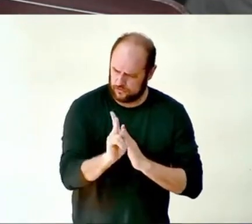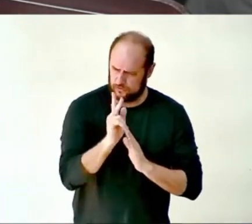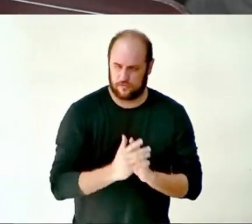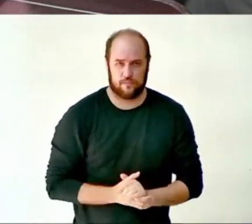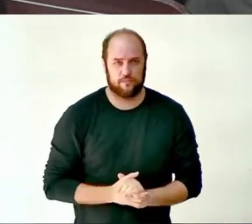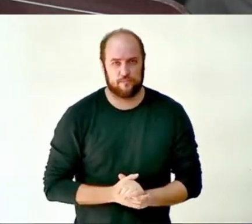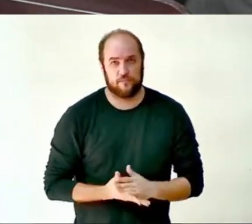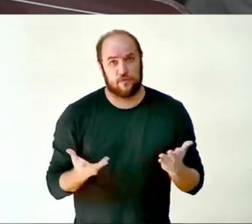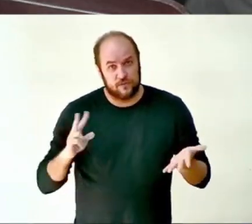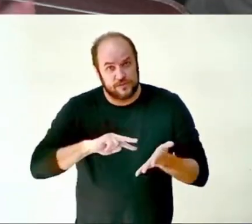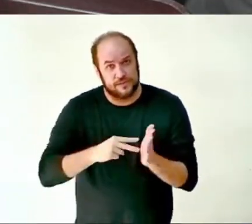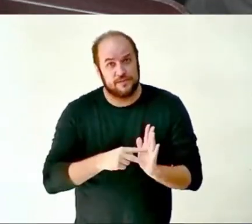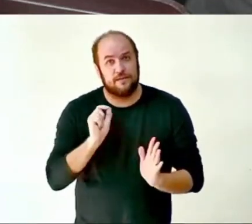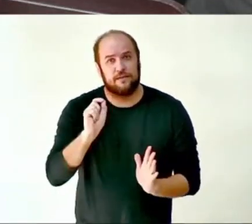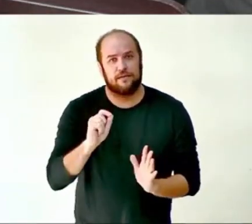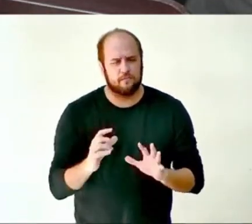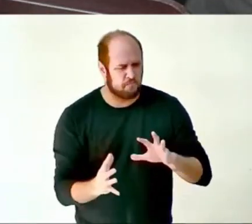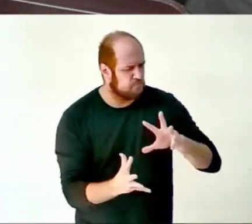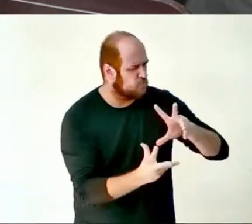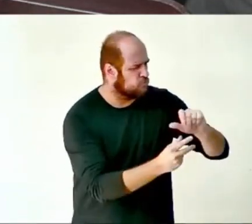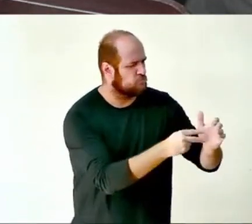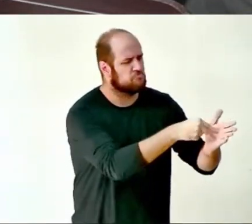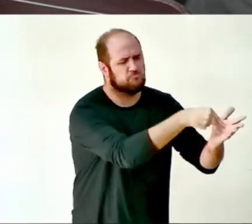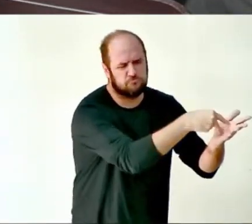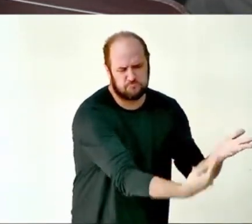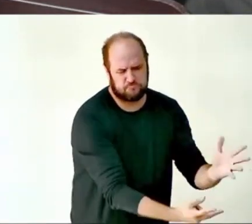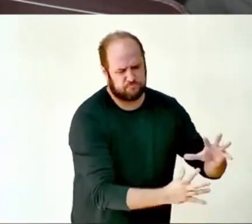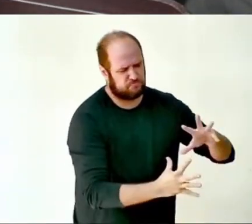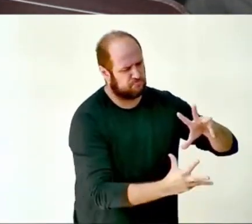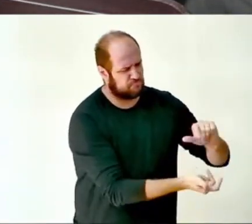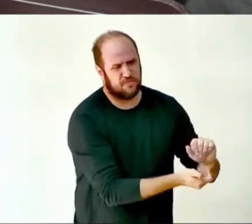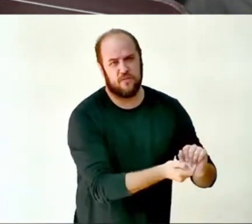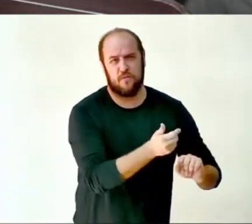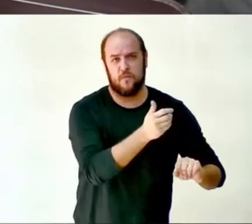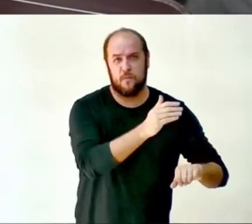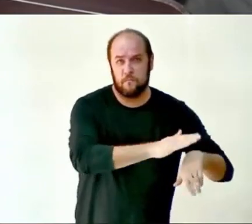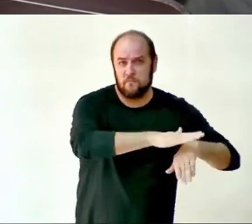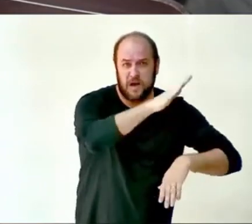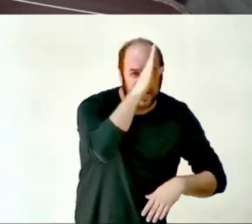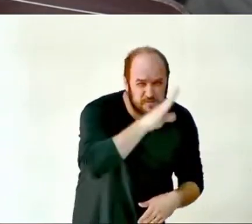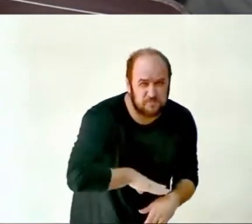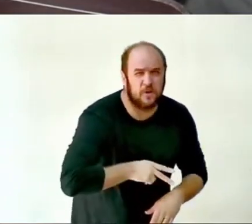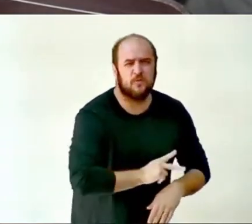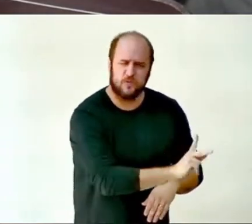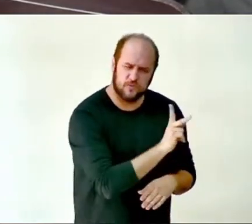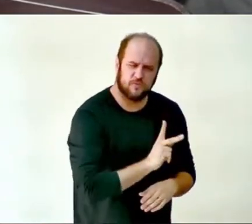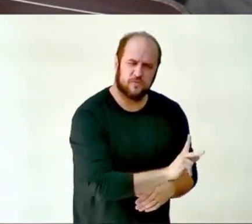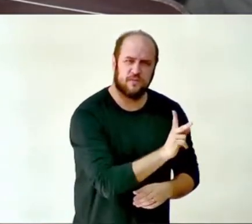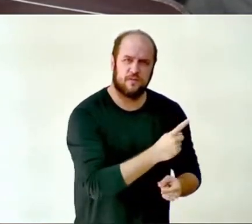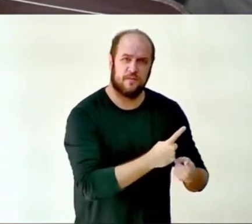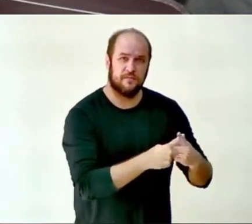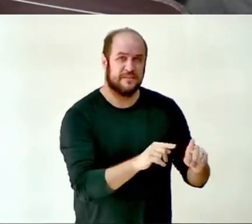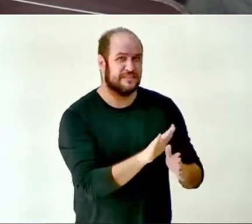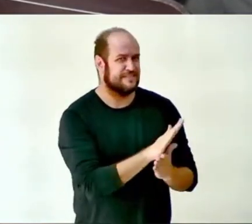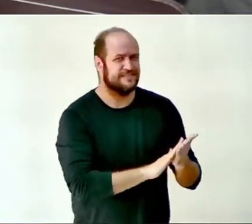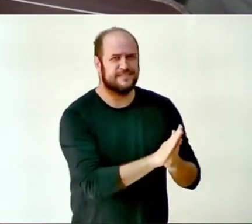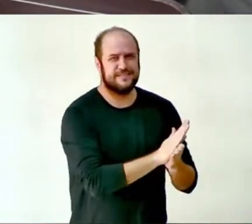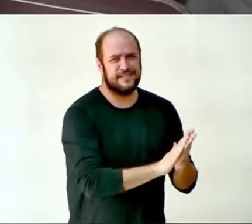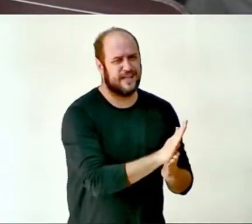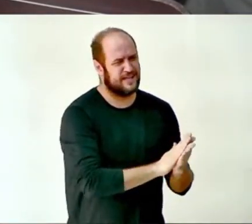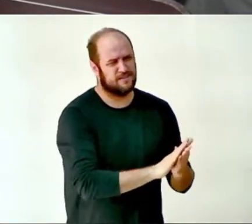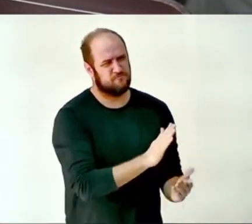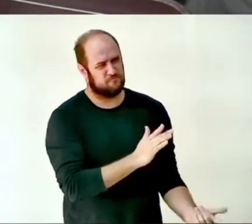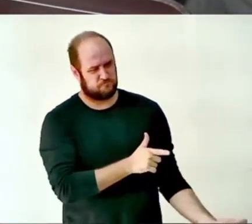cair, o mundo pode se destruir, o mundo pode fazer mais mal do que está fazendo, mas nenhum mal nos atingirá.